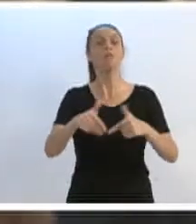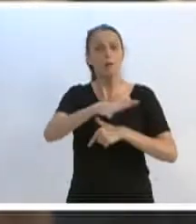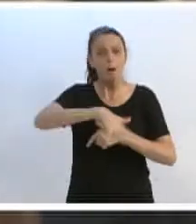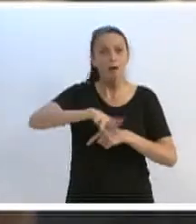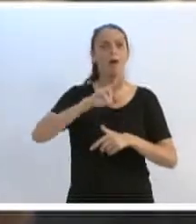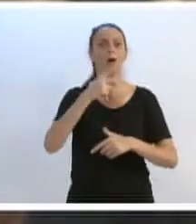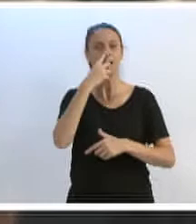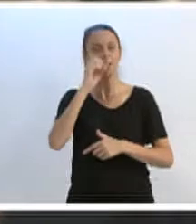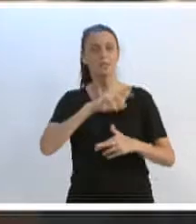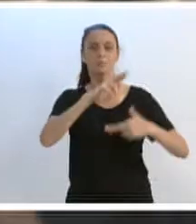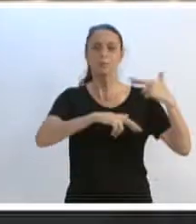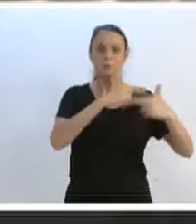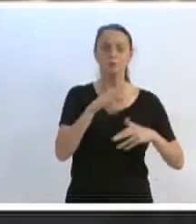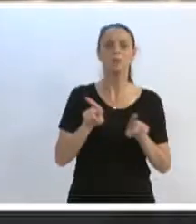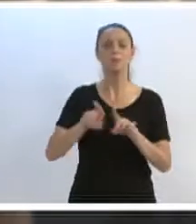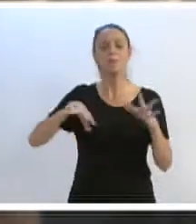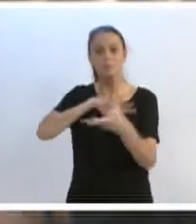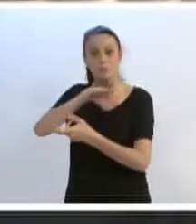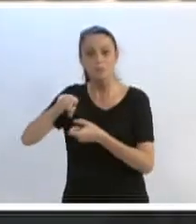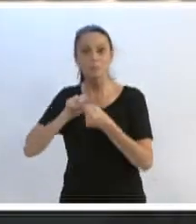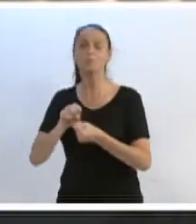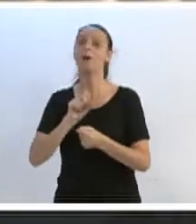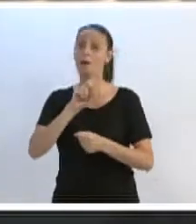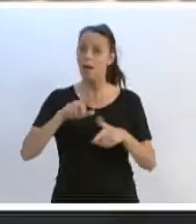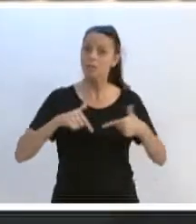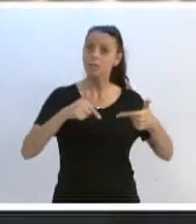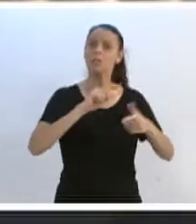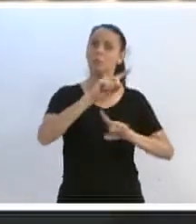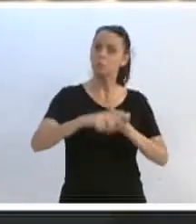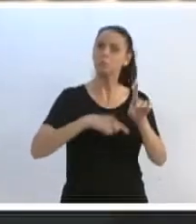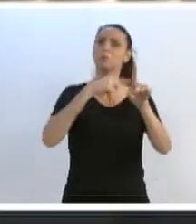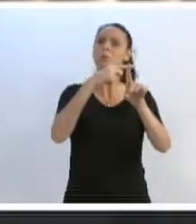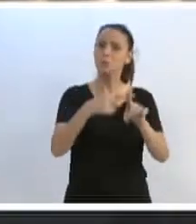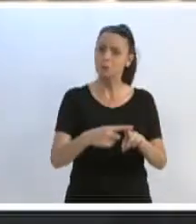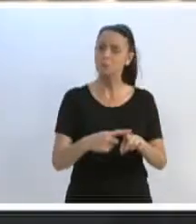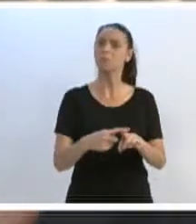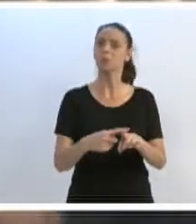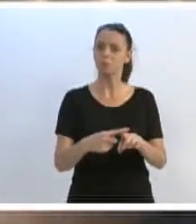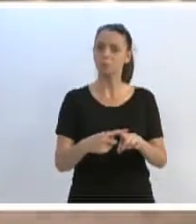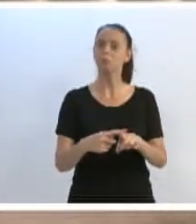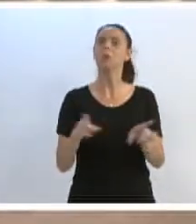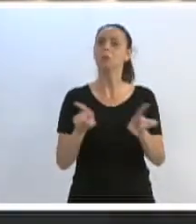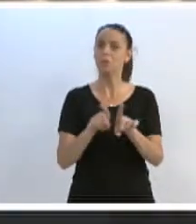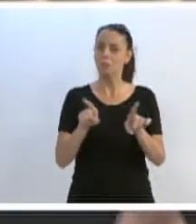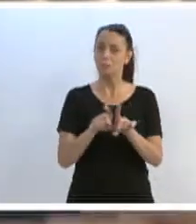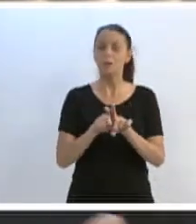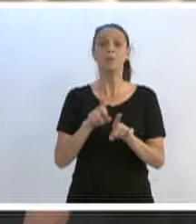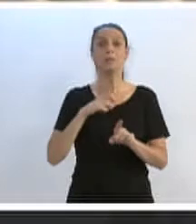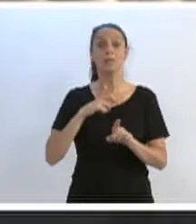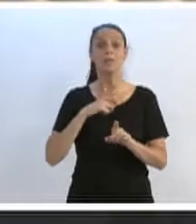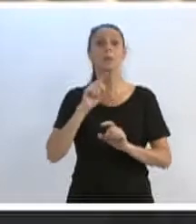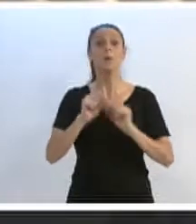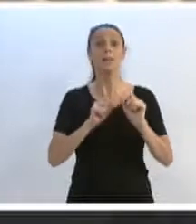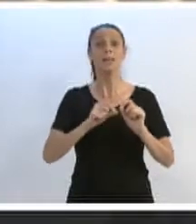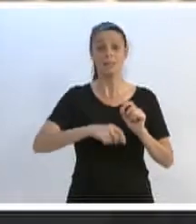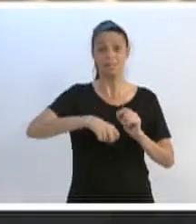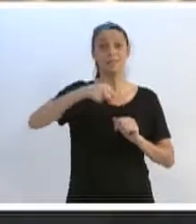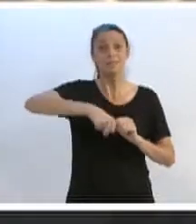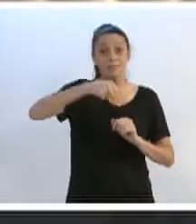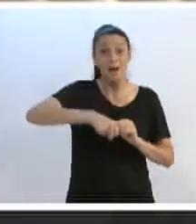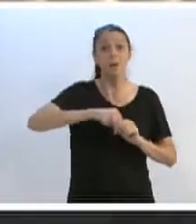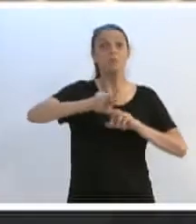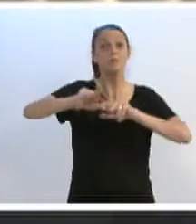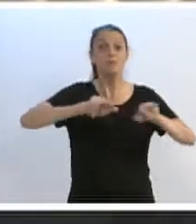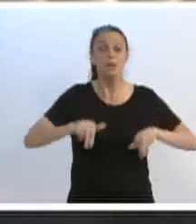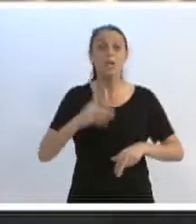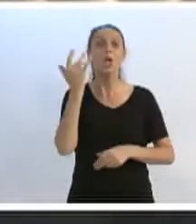reciclagem, para sustentabilidade, ações positivas, e que entregam, inclusive, uma embalagem diferente, um saco de lixo específico, com a